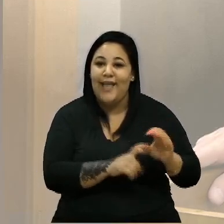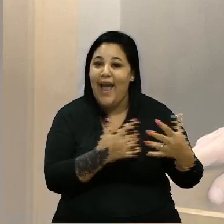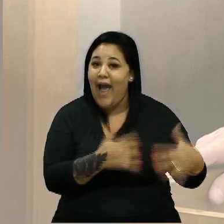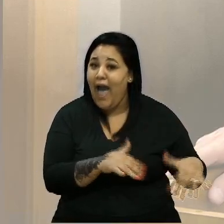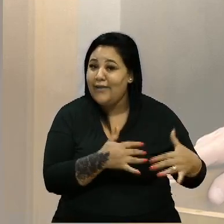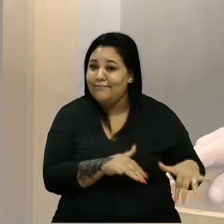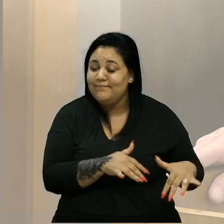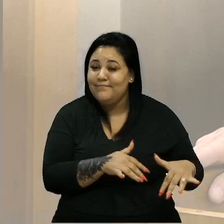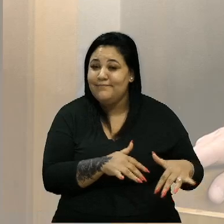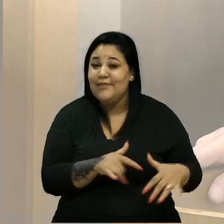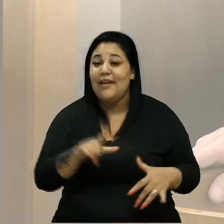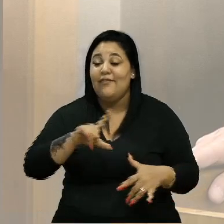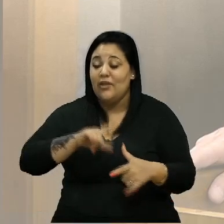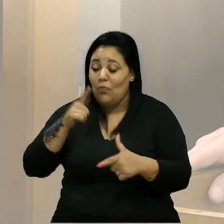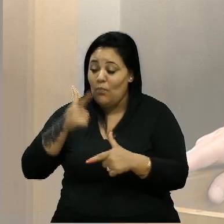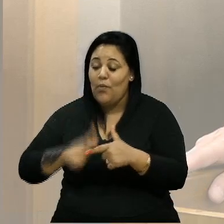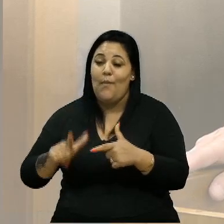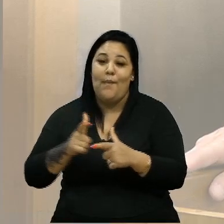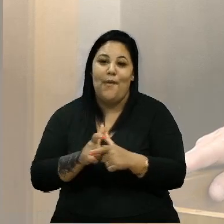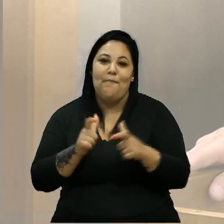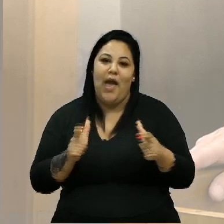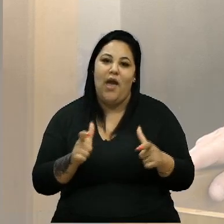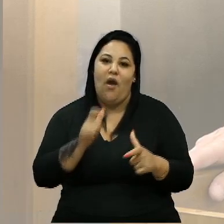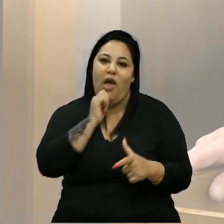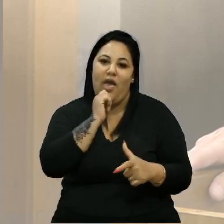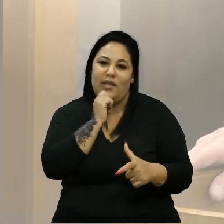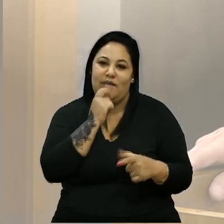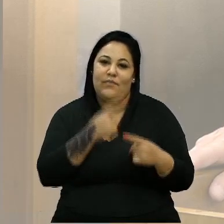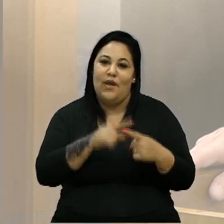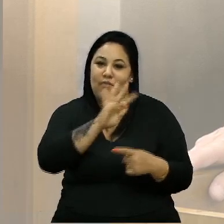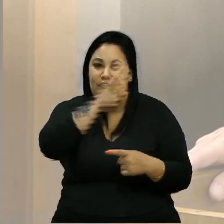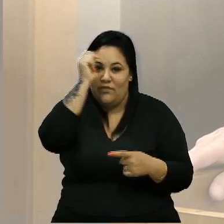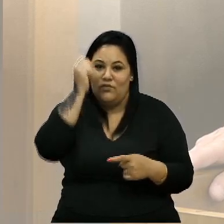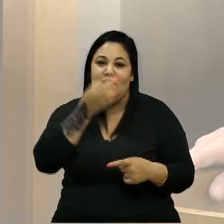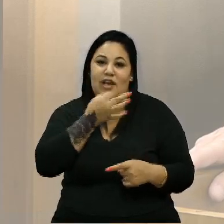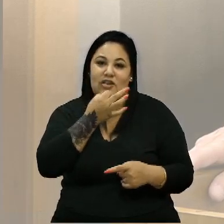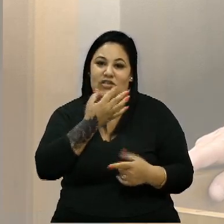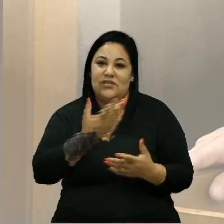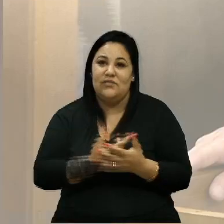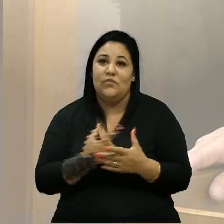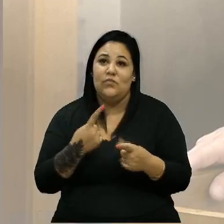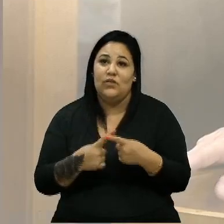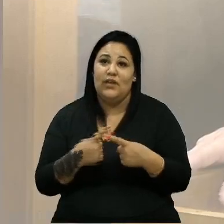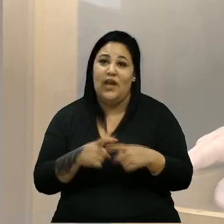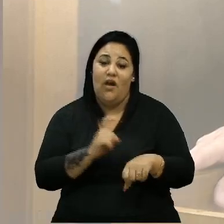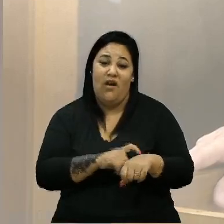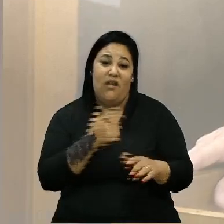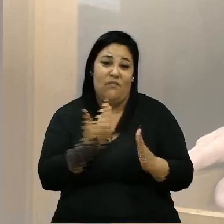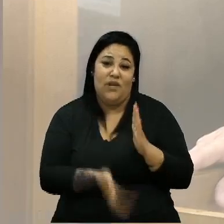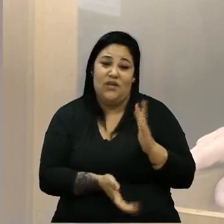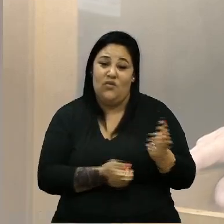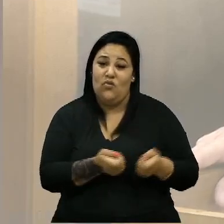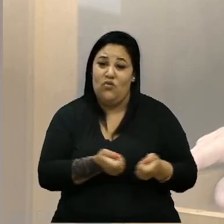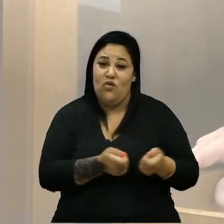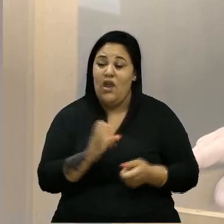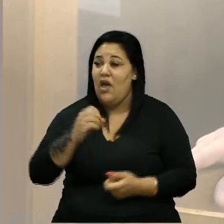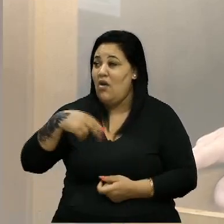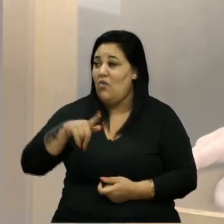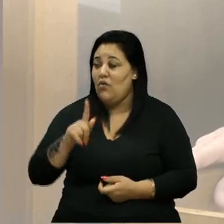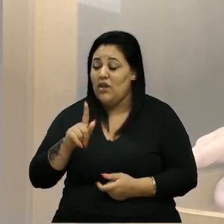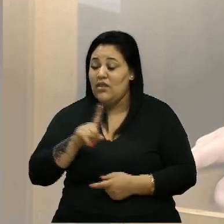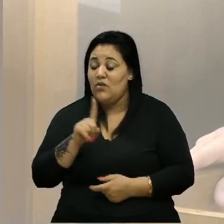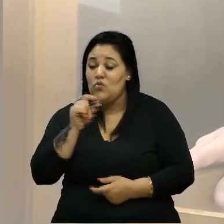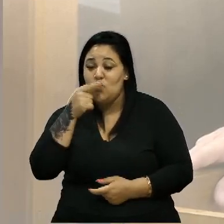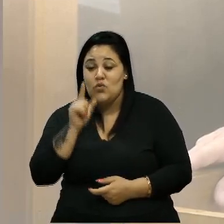e aí vai dar um problema maior ainda para a Prefeitura de Caxias do Sul, porque a hora que sair do controle, que as ONGs não conseguirem mais prestar esse